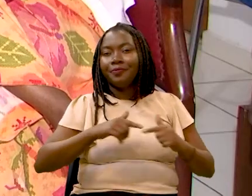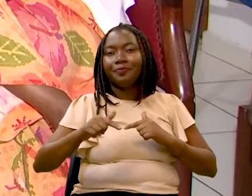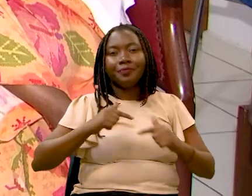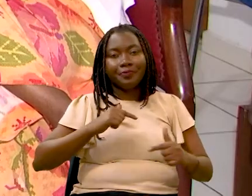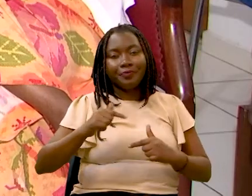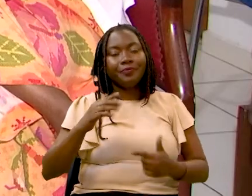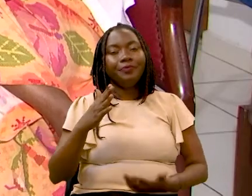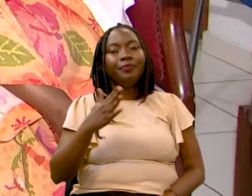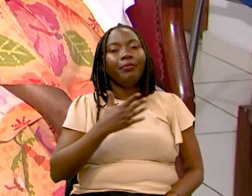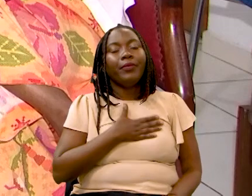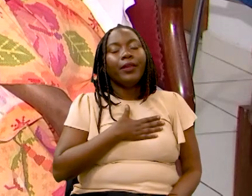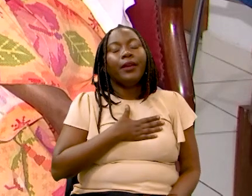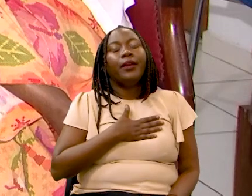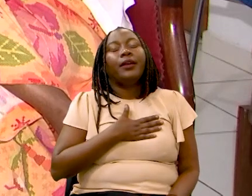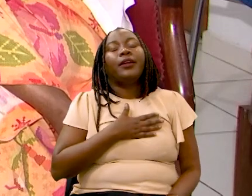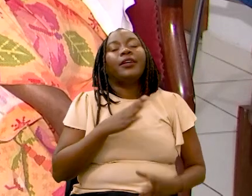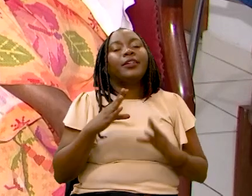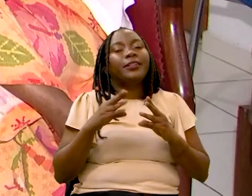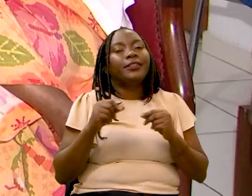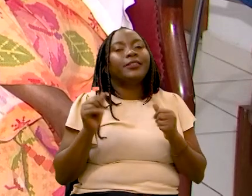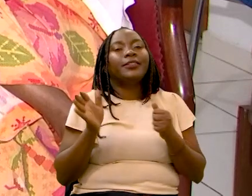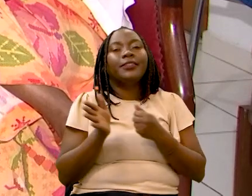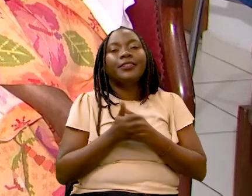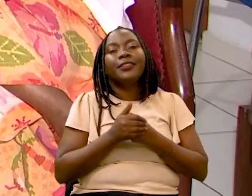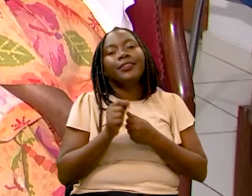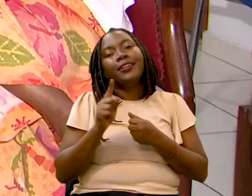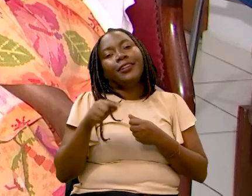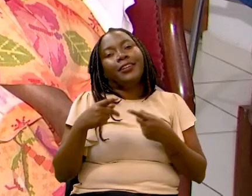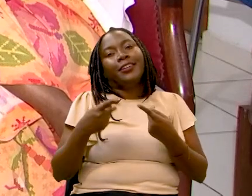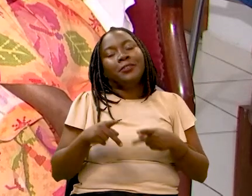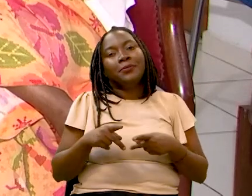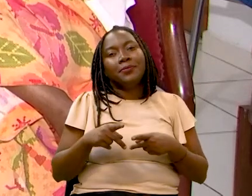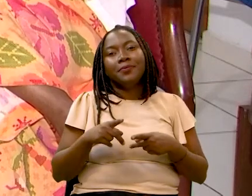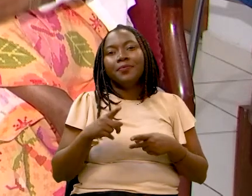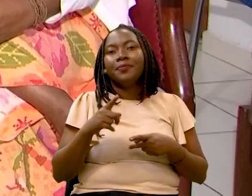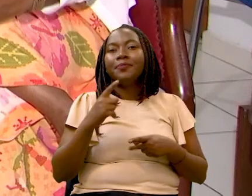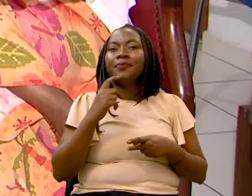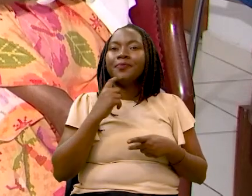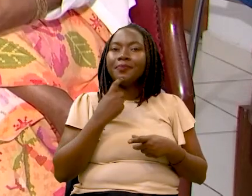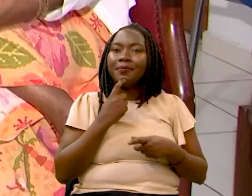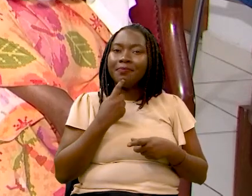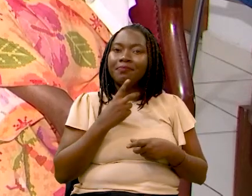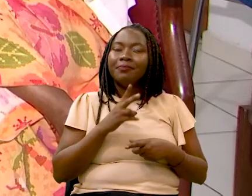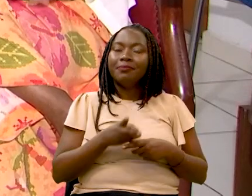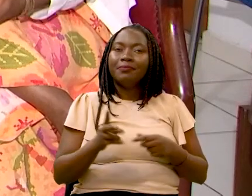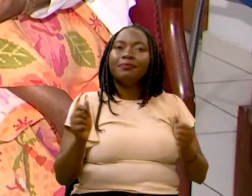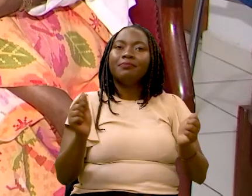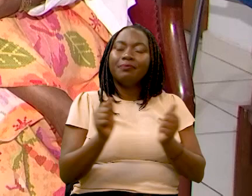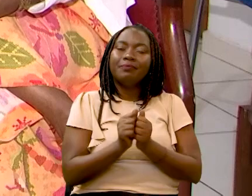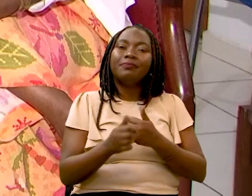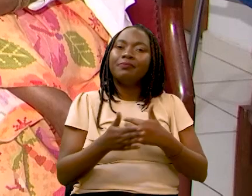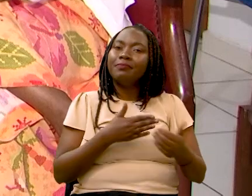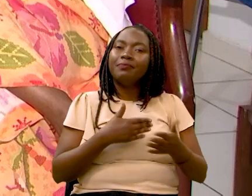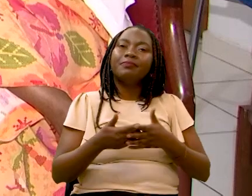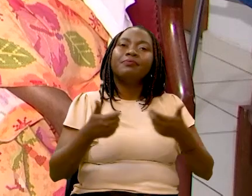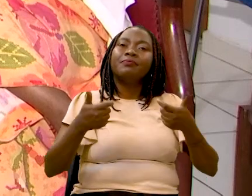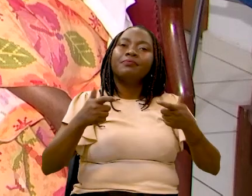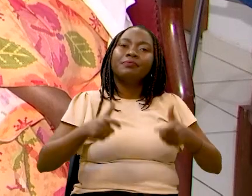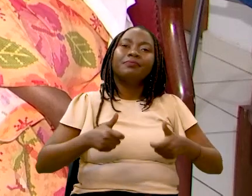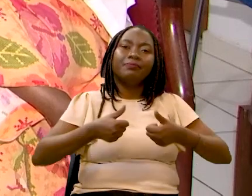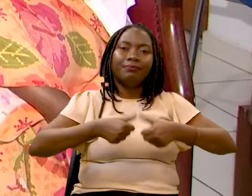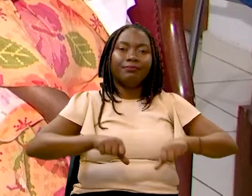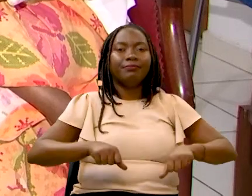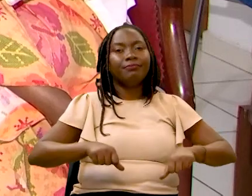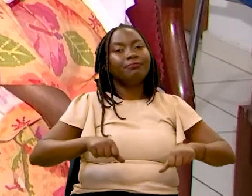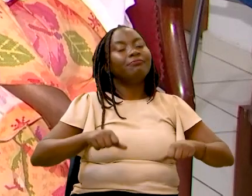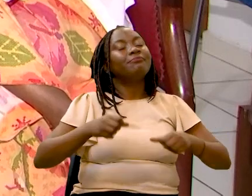aqui da gente. Nunca! Com certeza, o meu trabalho, o meu solo acolhedouro é a cidade de Campinas, é a